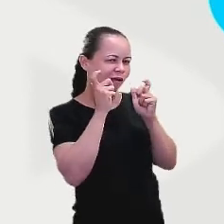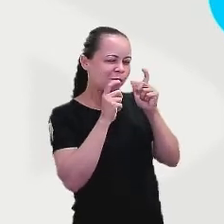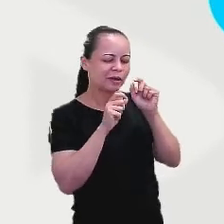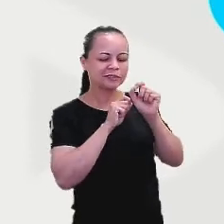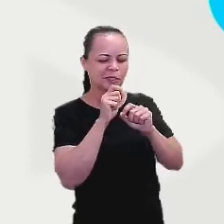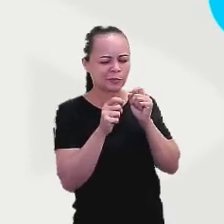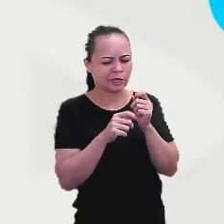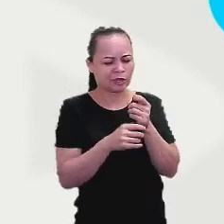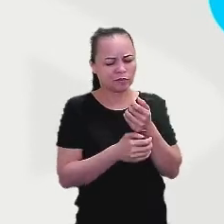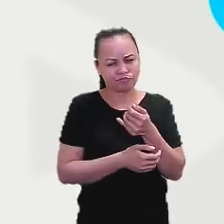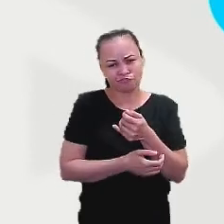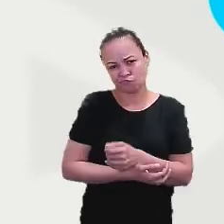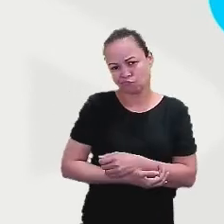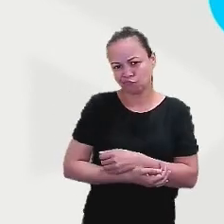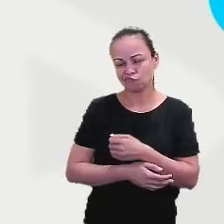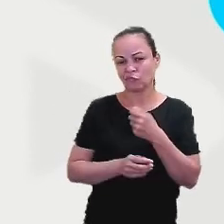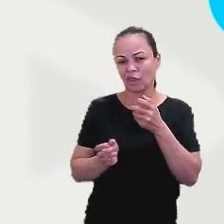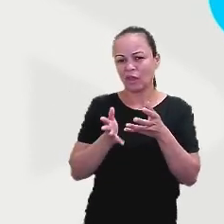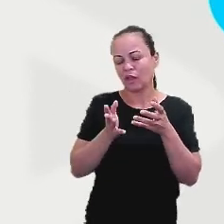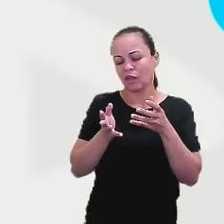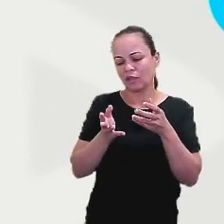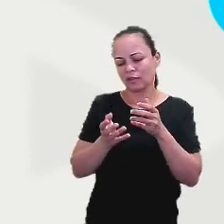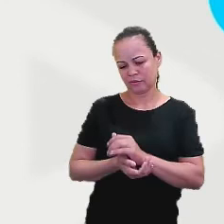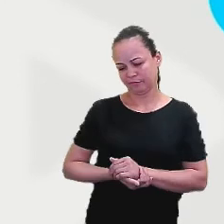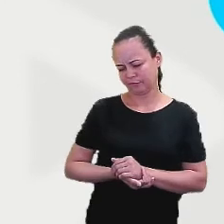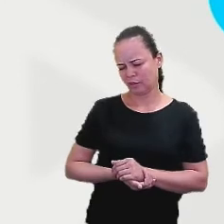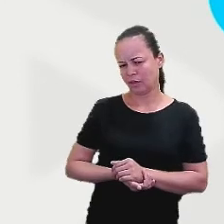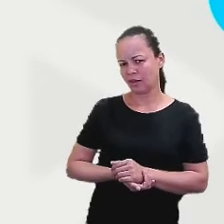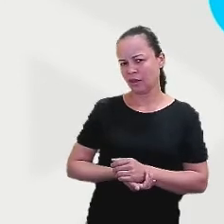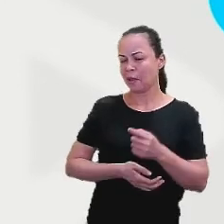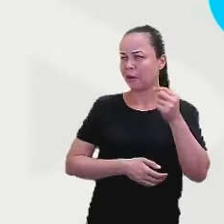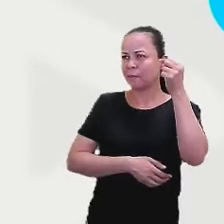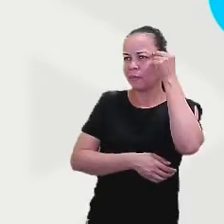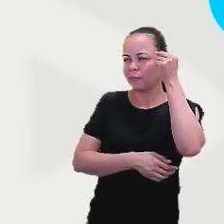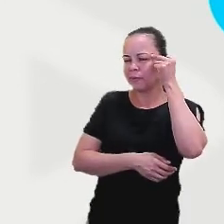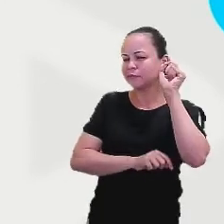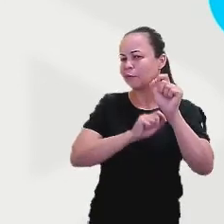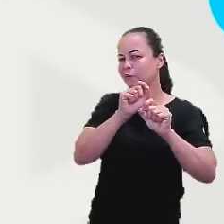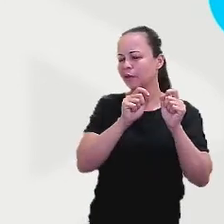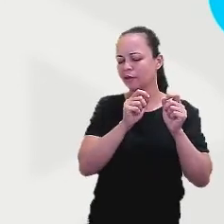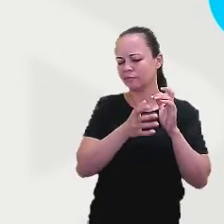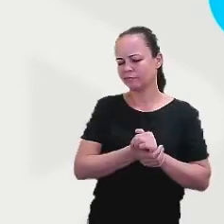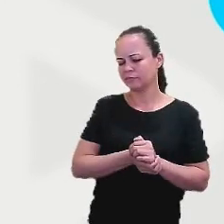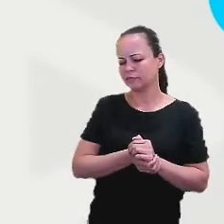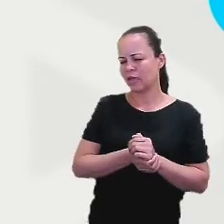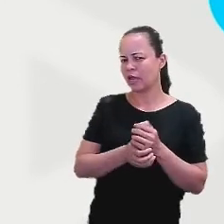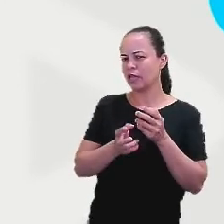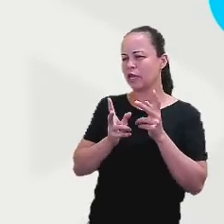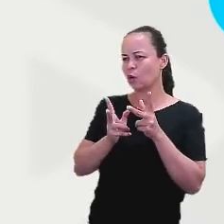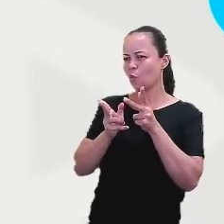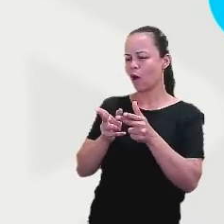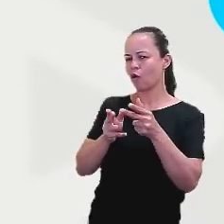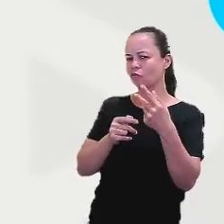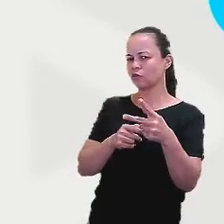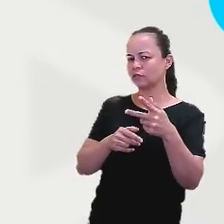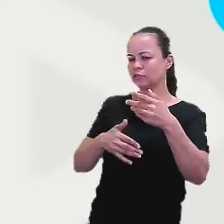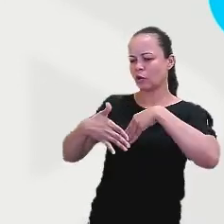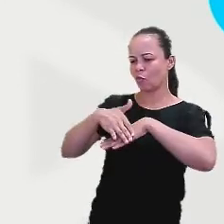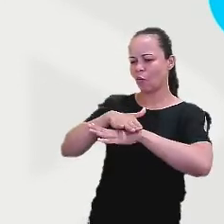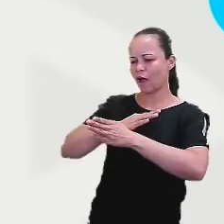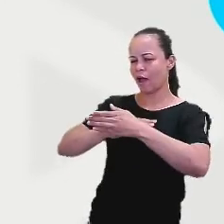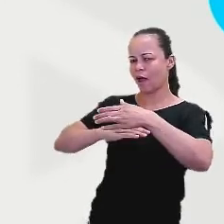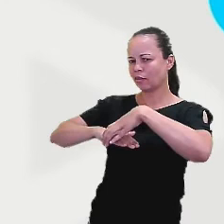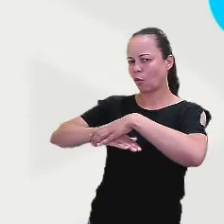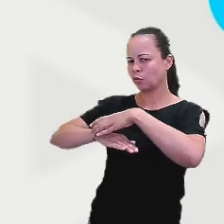está meio assim gostando do que foi dito, e fala, e pensa, né? Igual onde você guarda os sapatos.